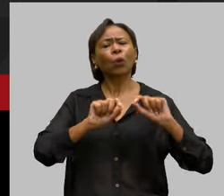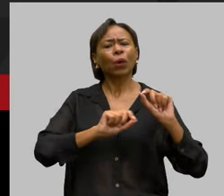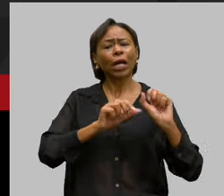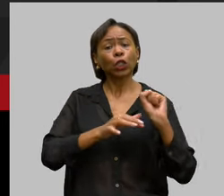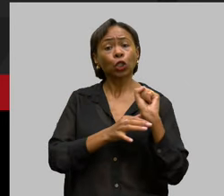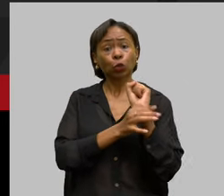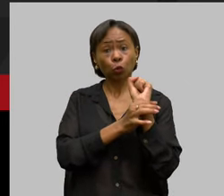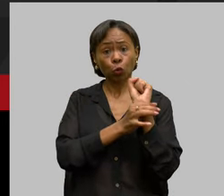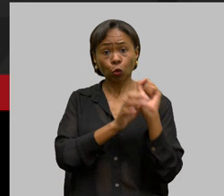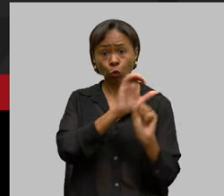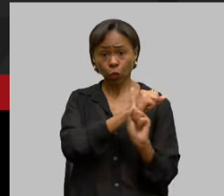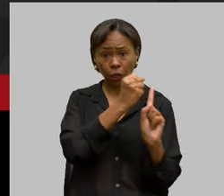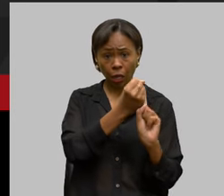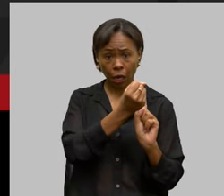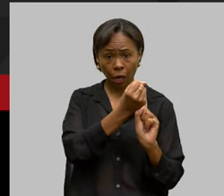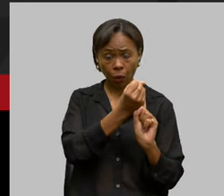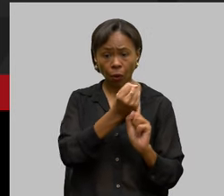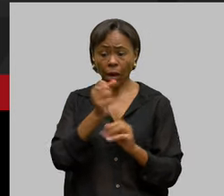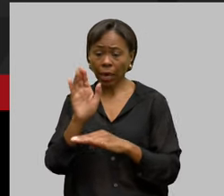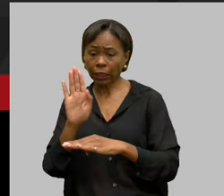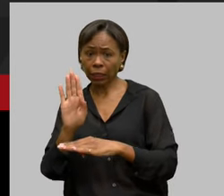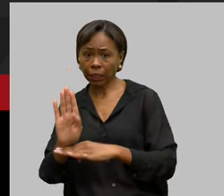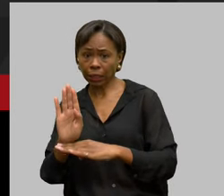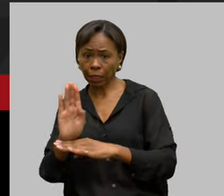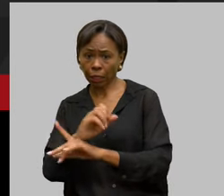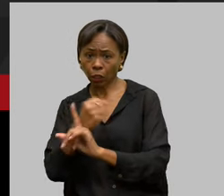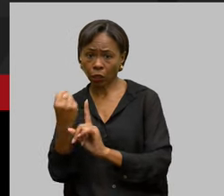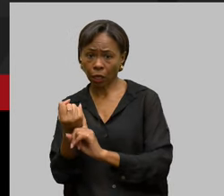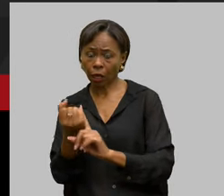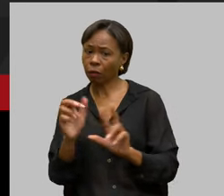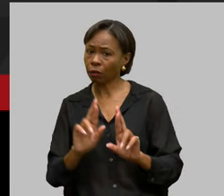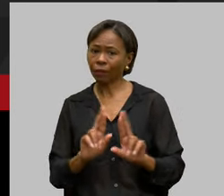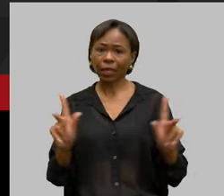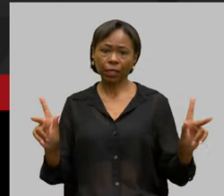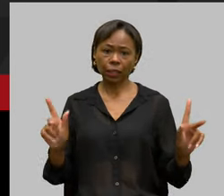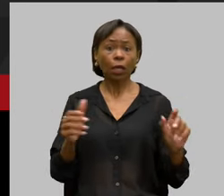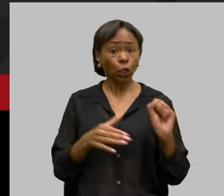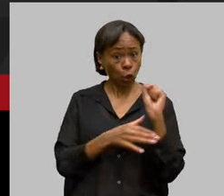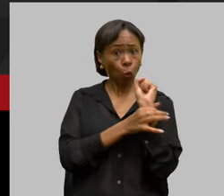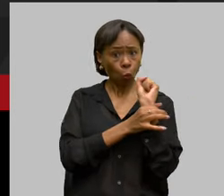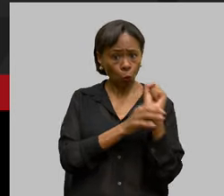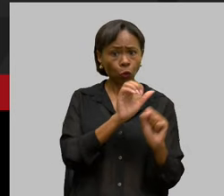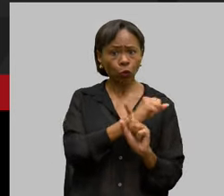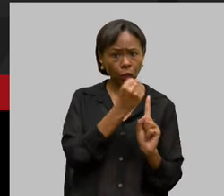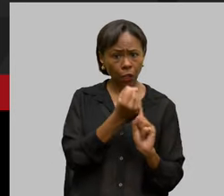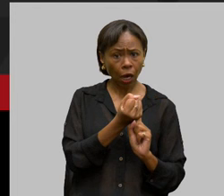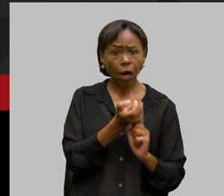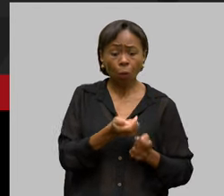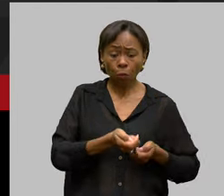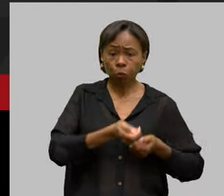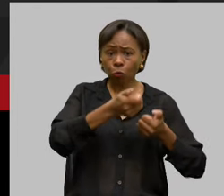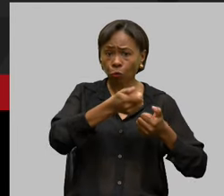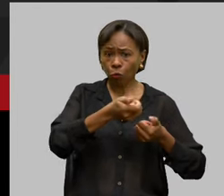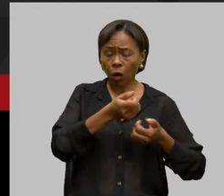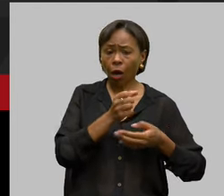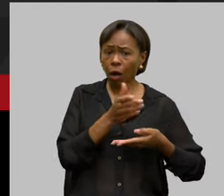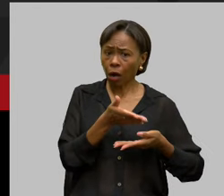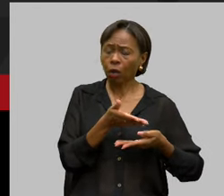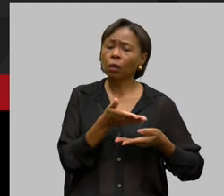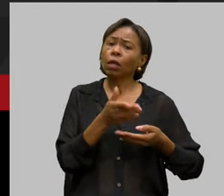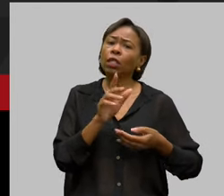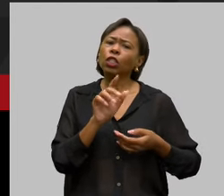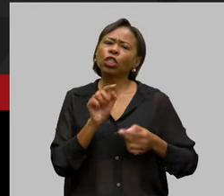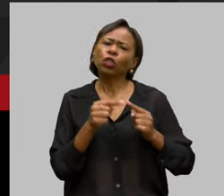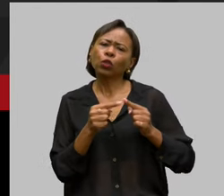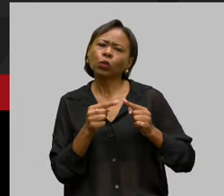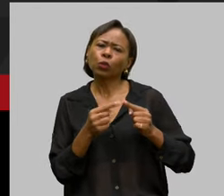social esse Seguro Social eh pressupõe contribuição assim como quando eu vou contratar um seguro de um carro ou eventualmente um seguro de